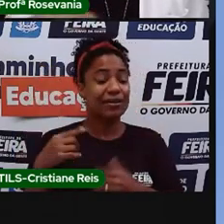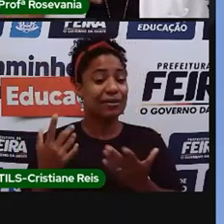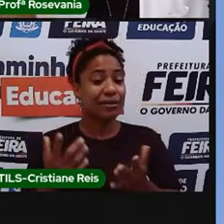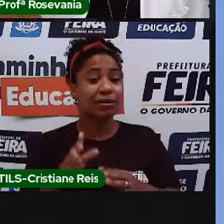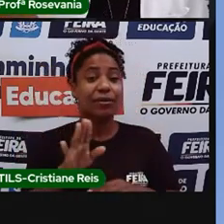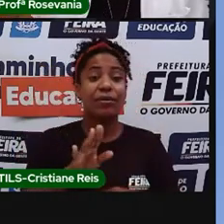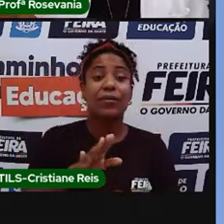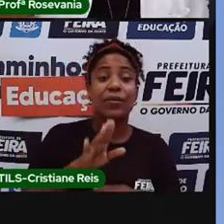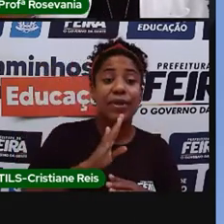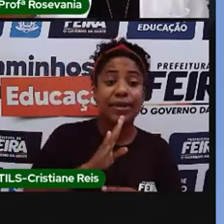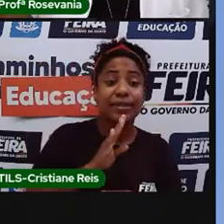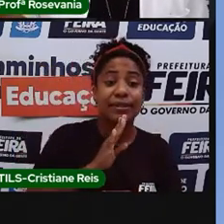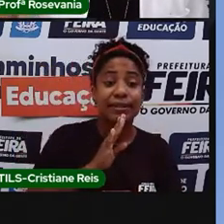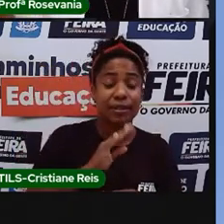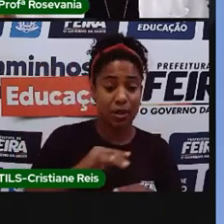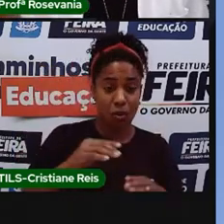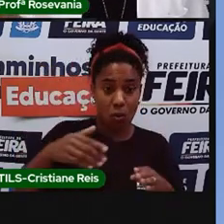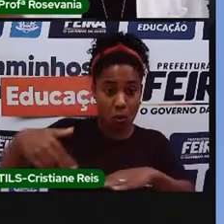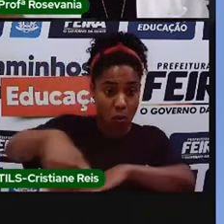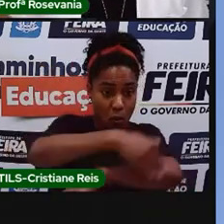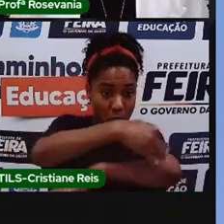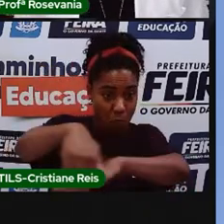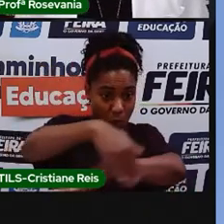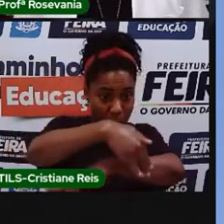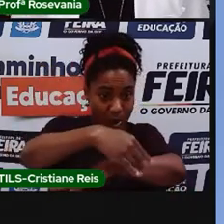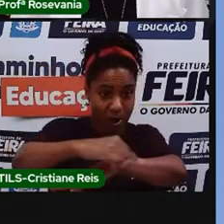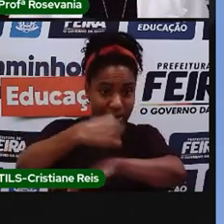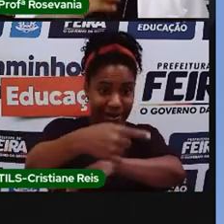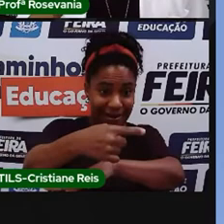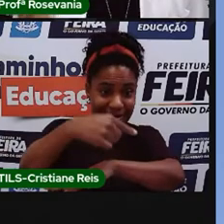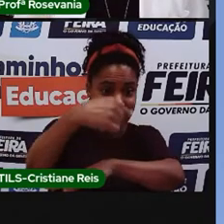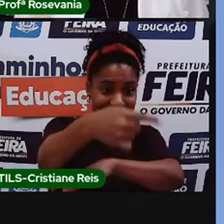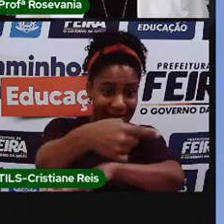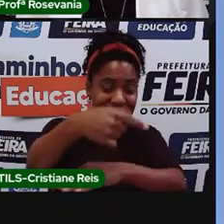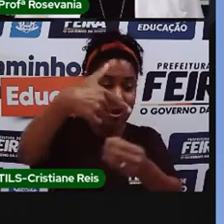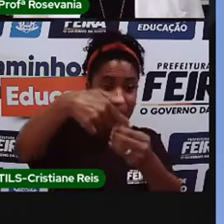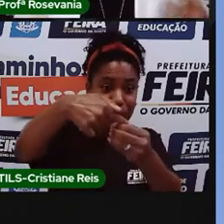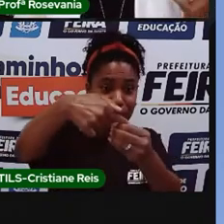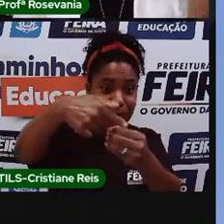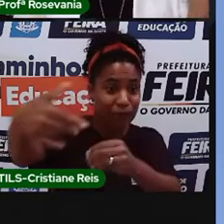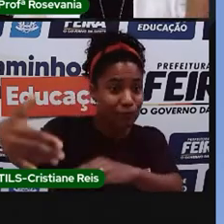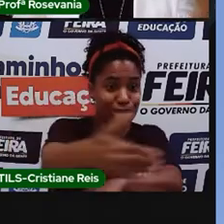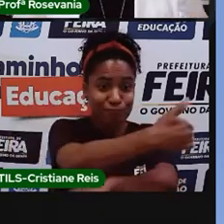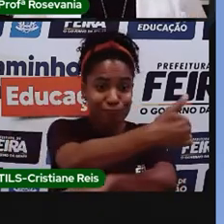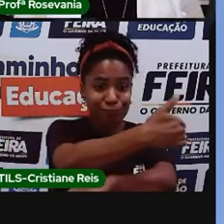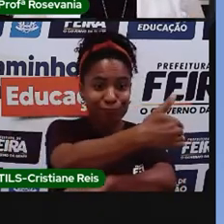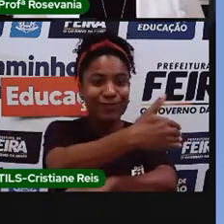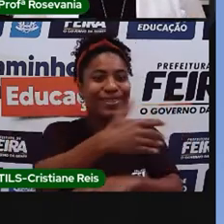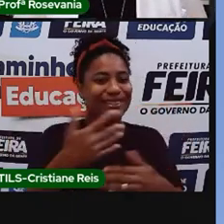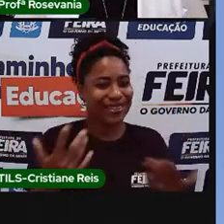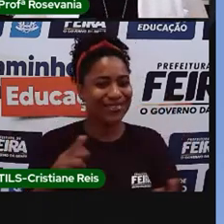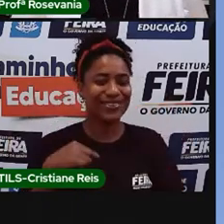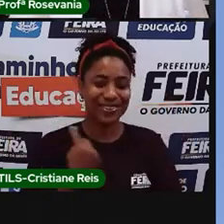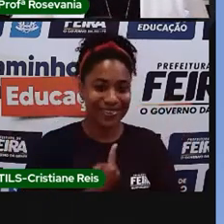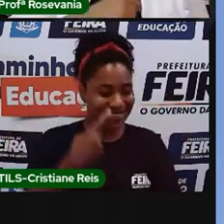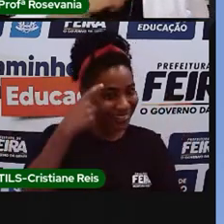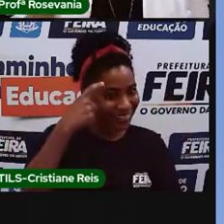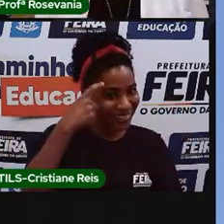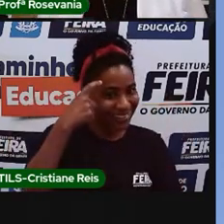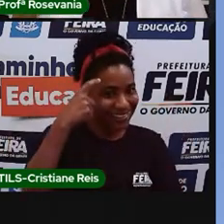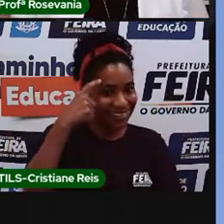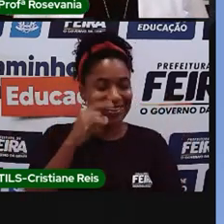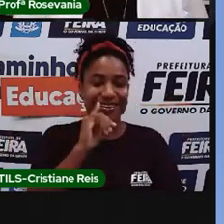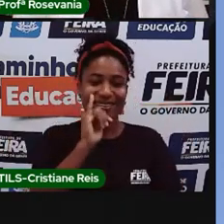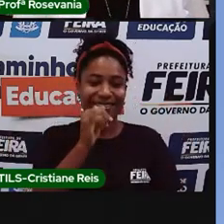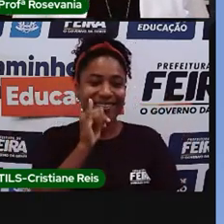olha, você entra duas ruas depois do posto de gasolina, a gente faz esse croquis primeiro, né, mentalmente, e depois